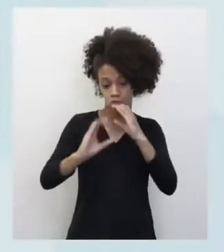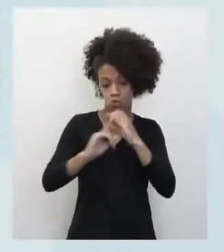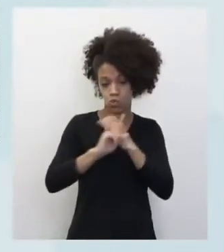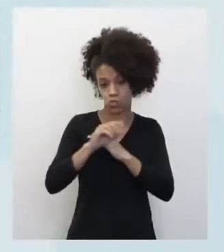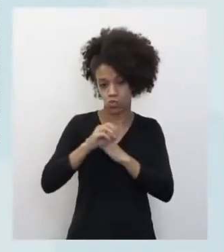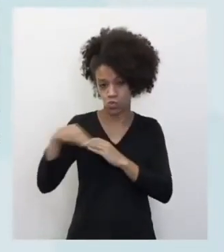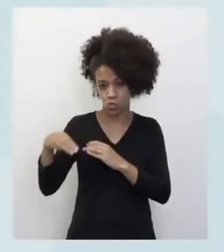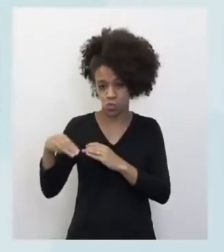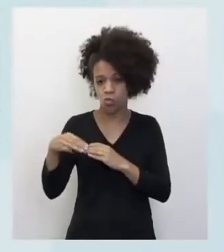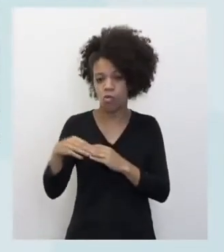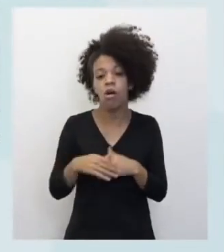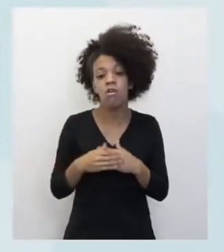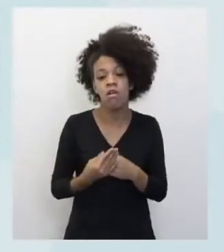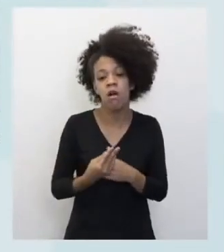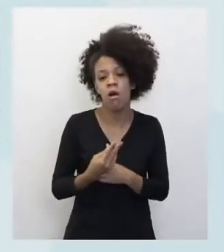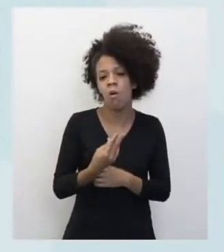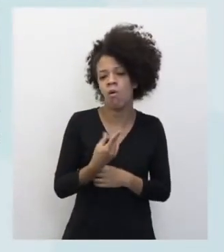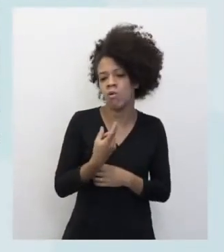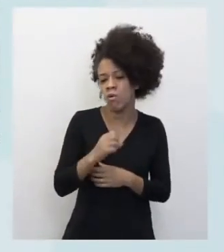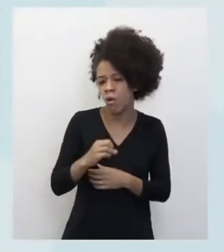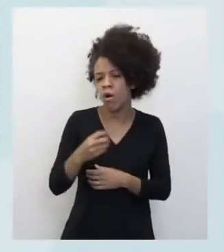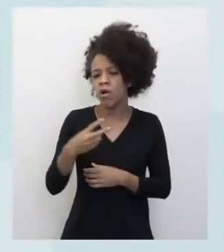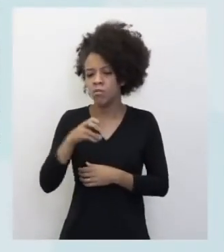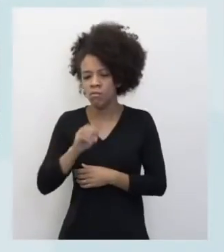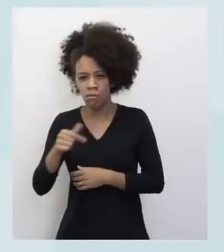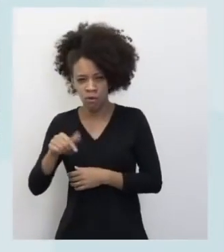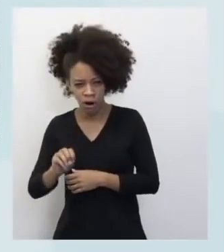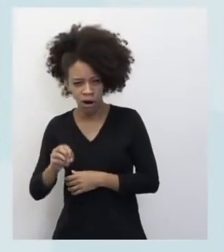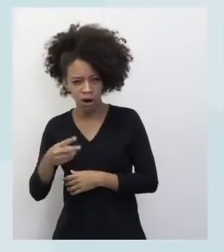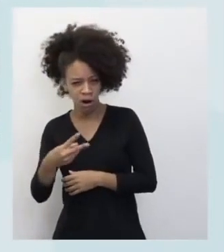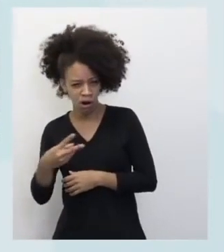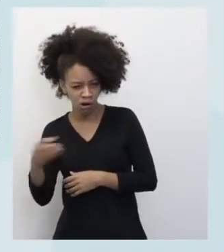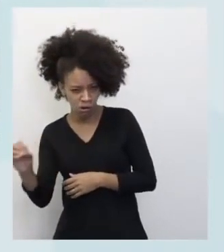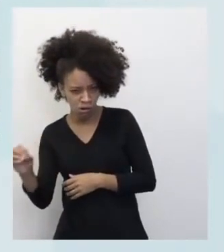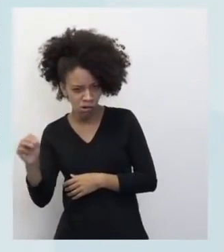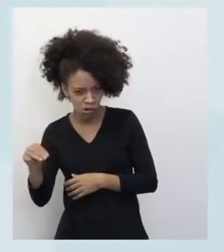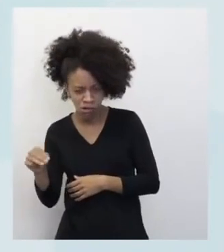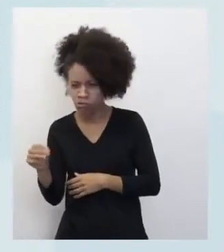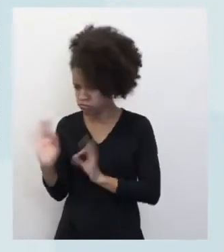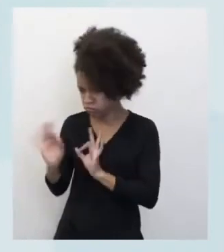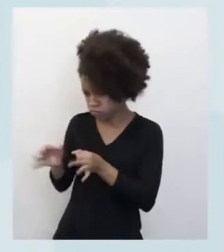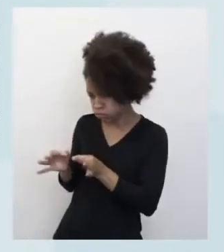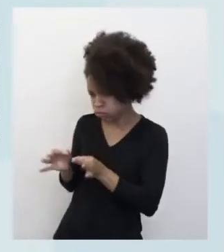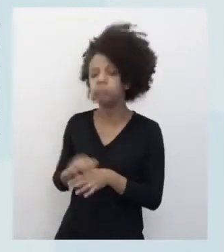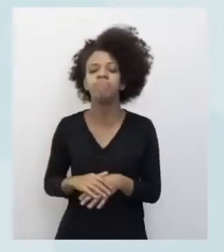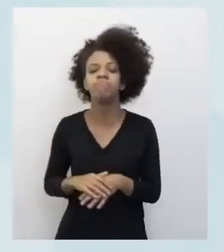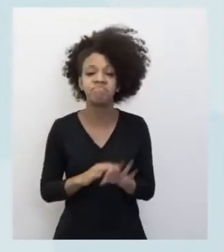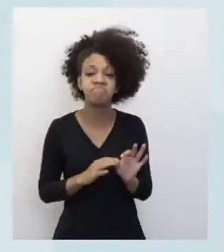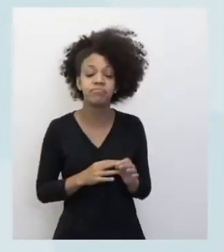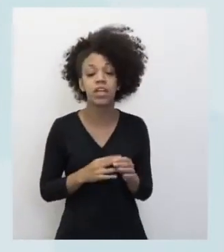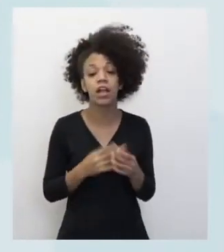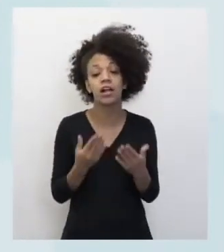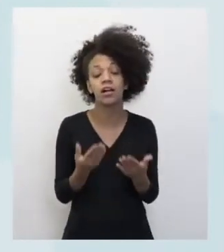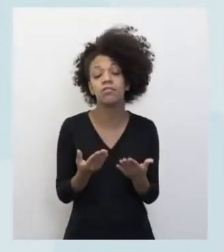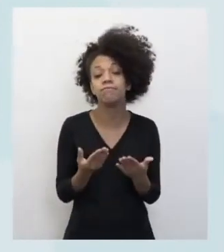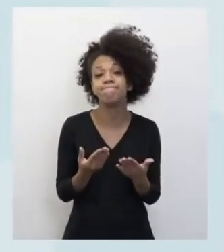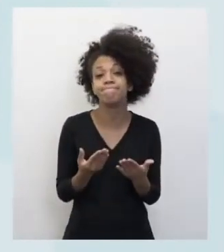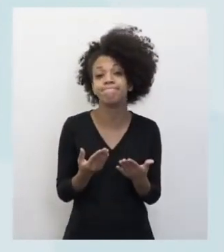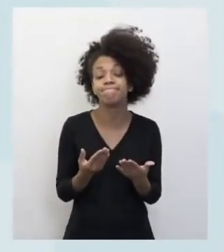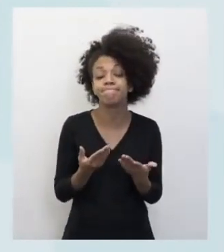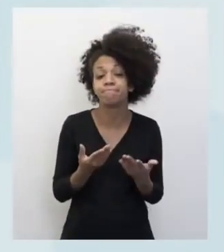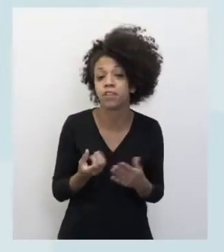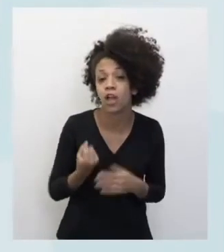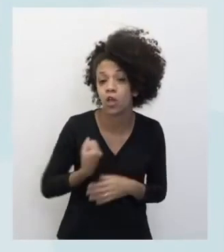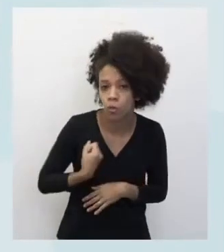18 milímetros, 50 milímetros, 70 milímetros, é isso mesmo. 200 milímetros, estou falando certo? Sim, tipo assim, a